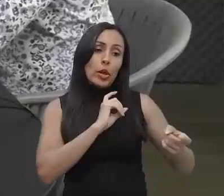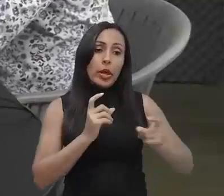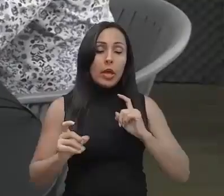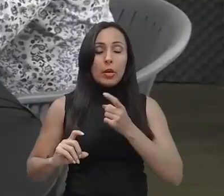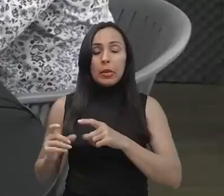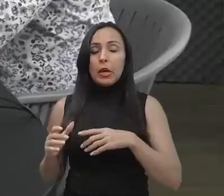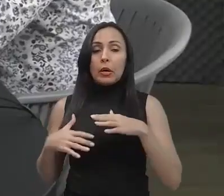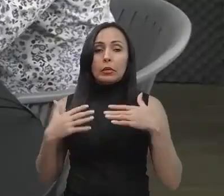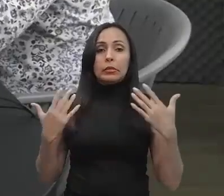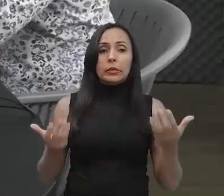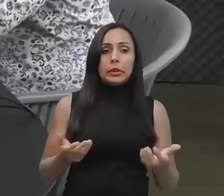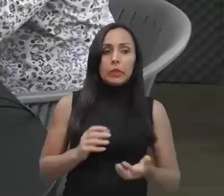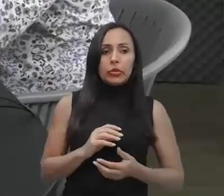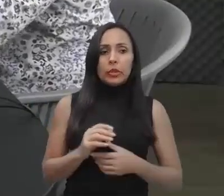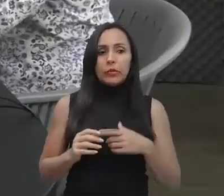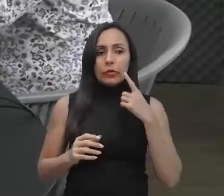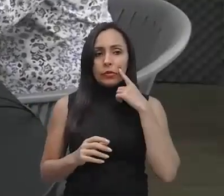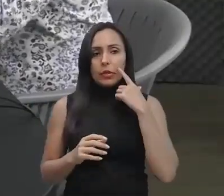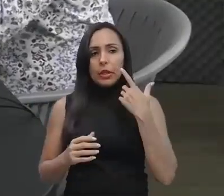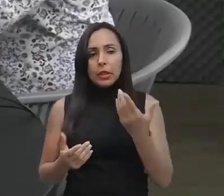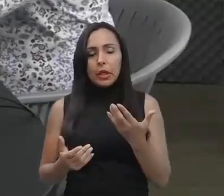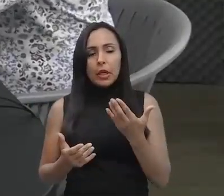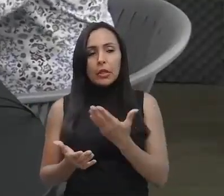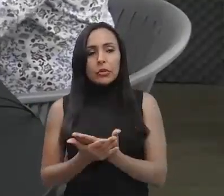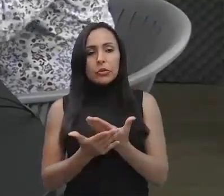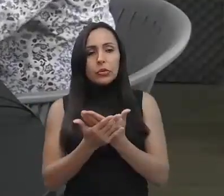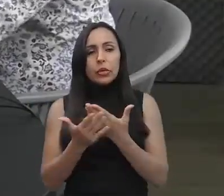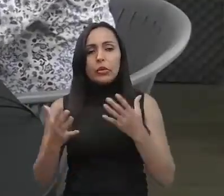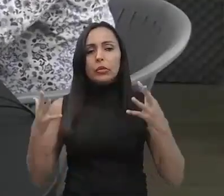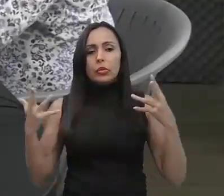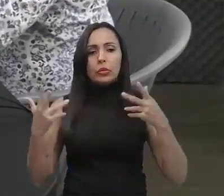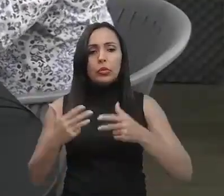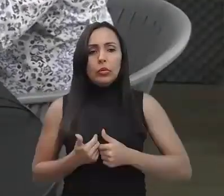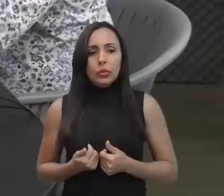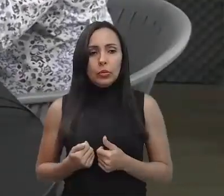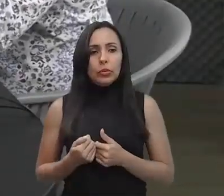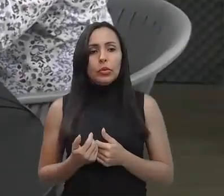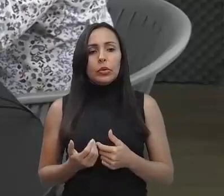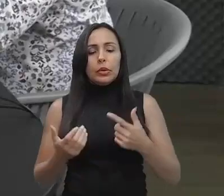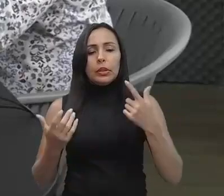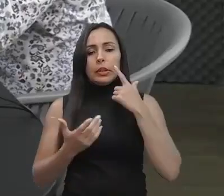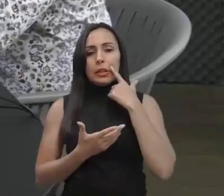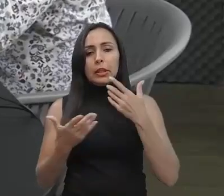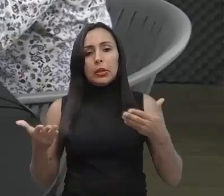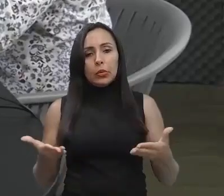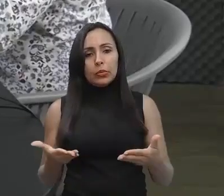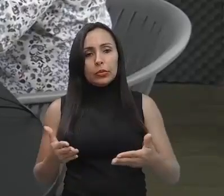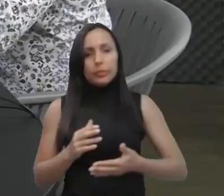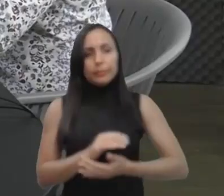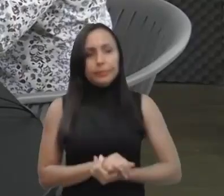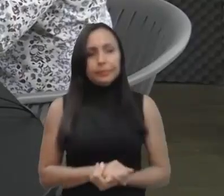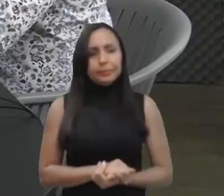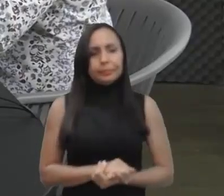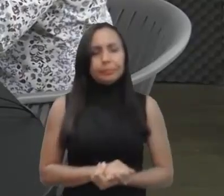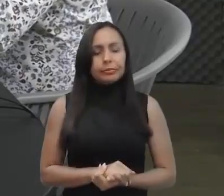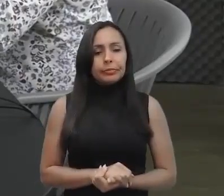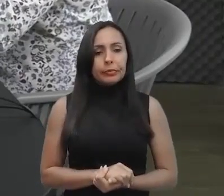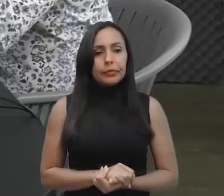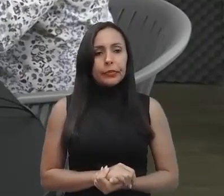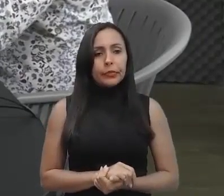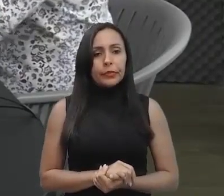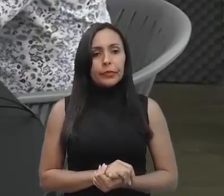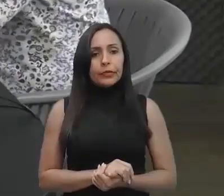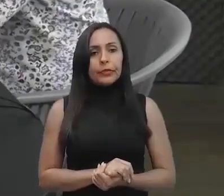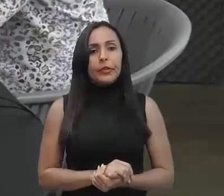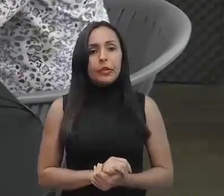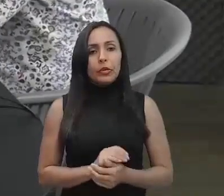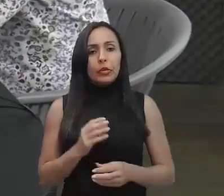vão puxar e a gente fica estudando tudo que é atual né tudo que é da de atualidades aí como como é que é essa coisa da do